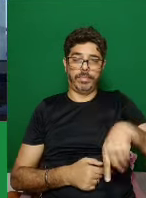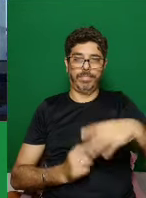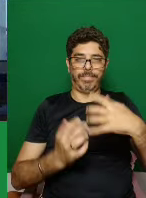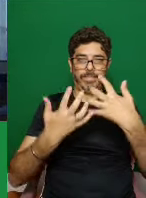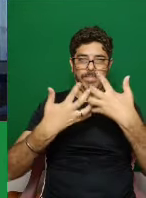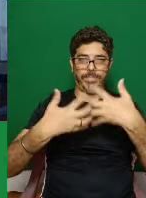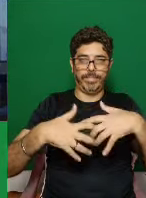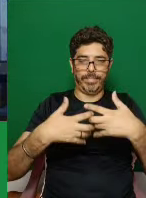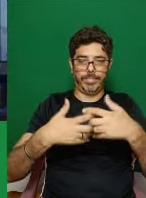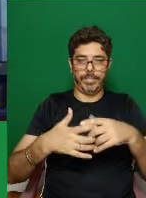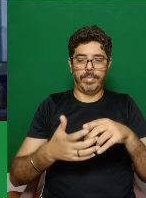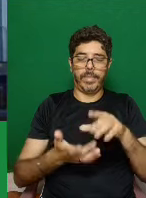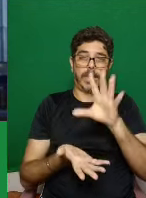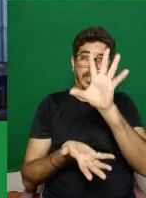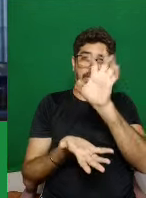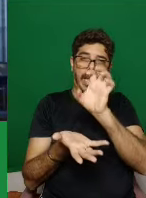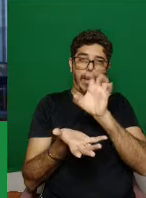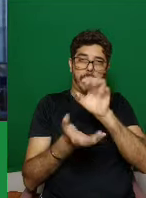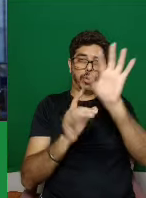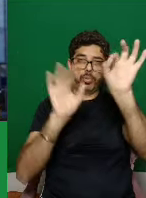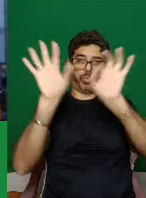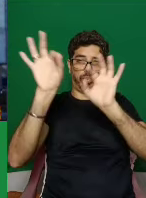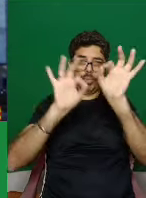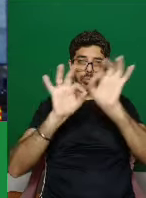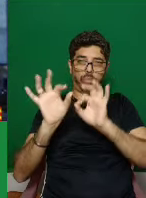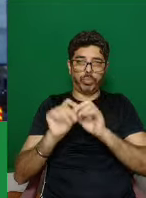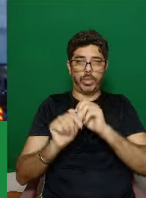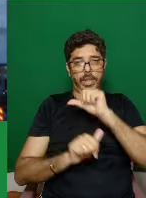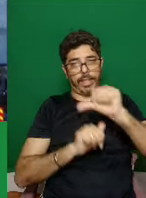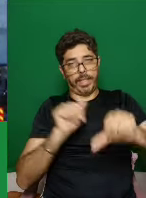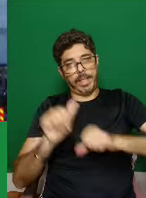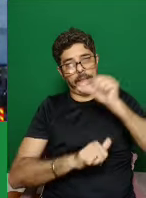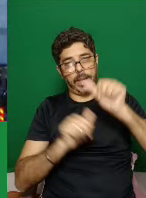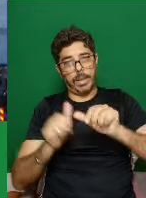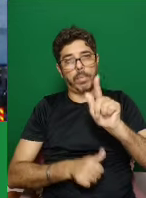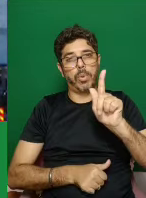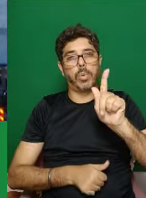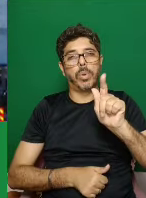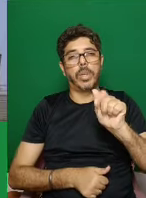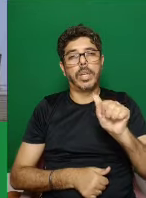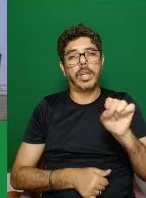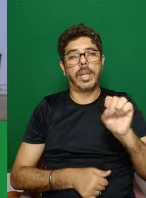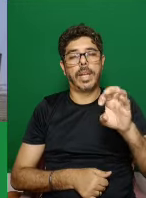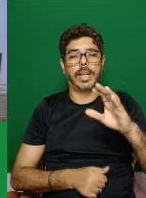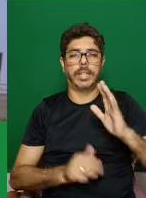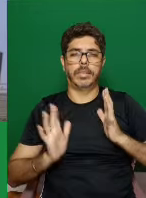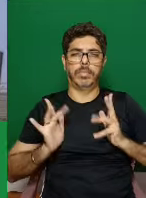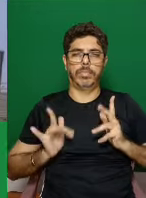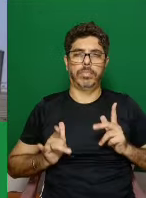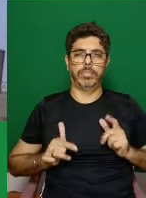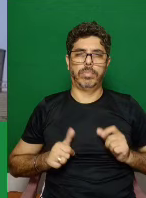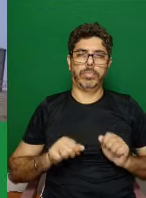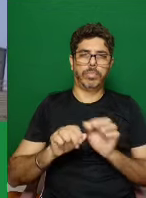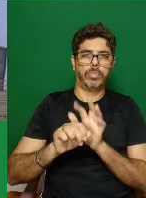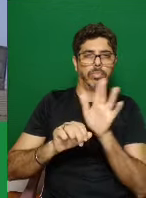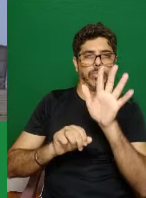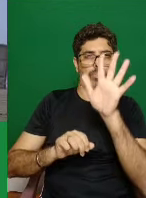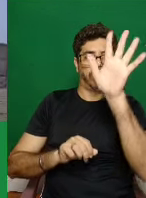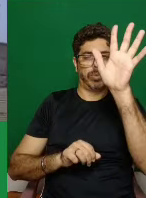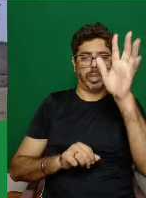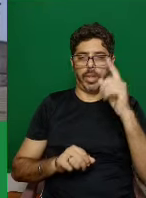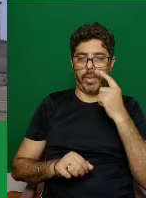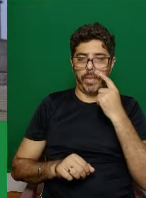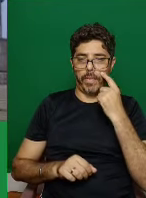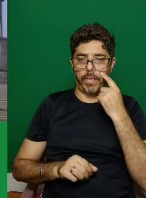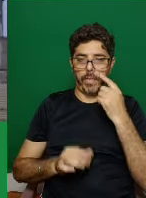libera o gás limpo para a atmosfera. Os modelos de precipitadores eletrostáticos são comumente encontrados em plantas industriais que